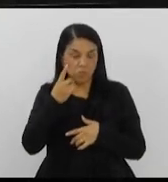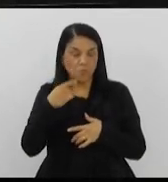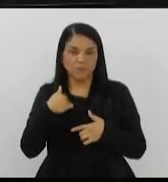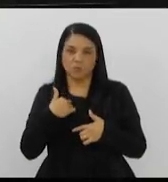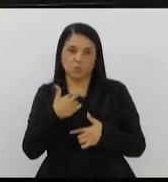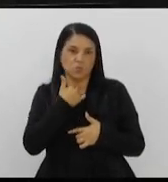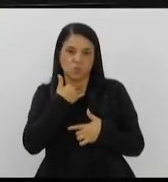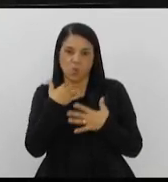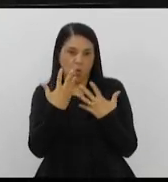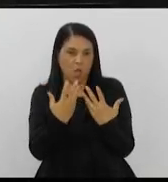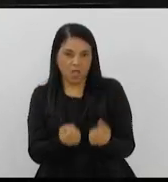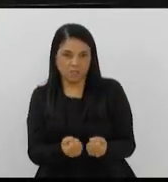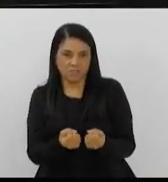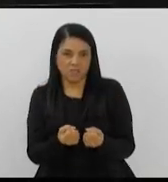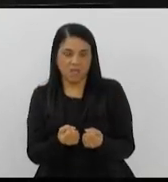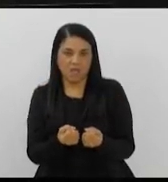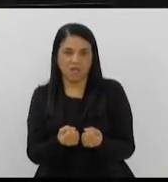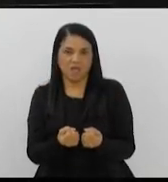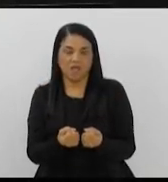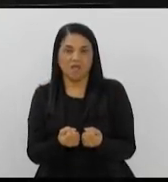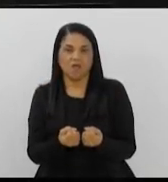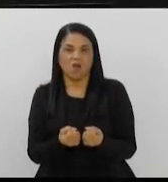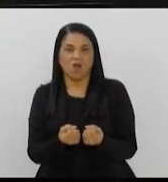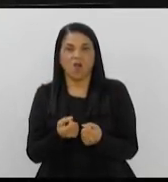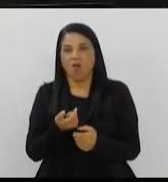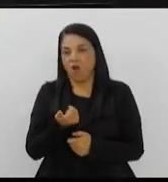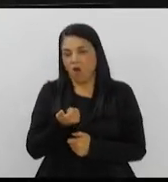aceitar a covardia que ele vem fazendo com o